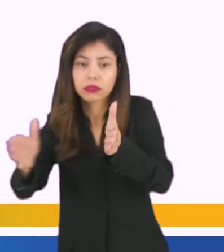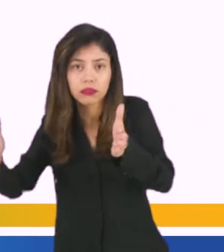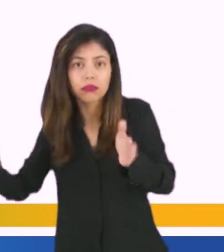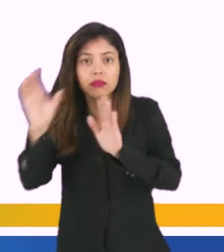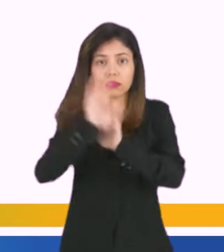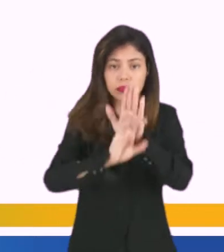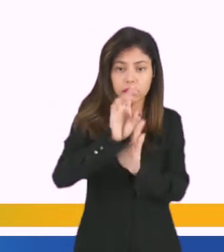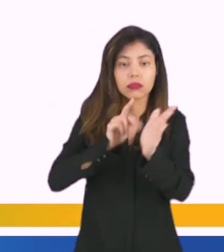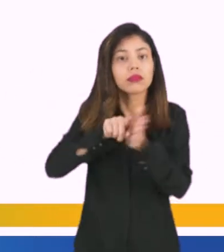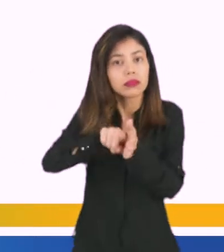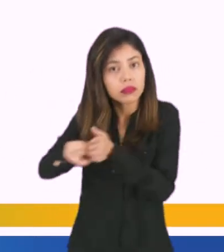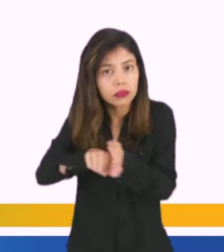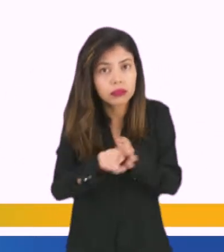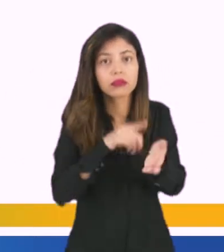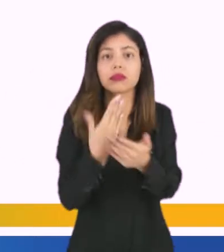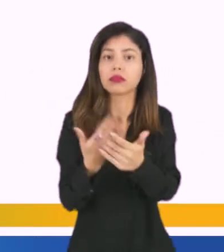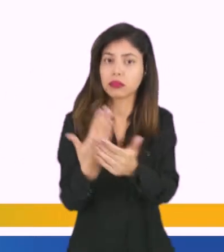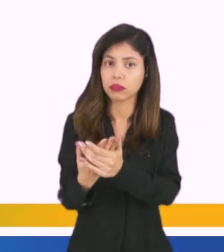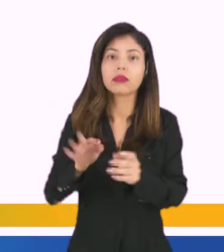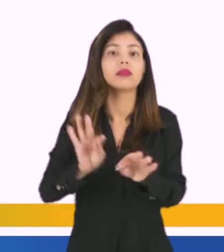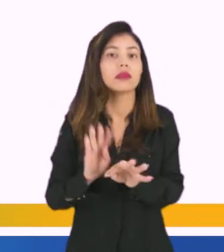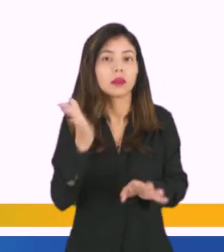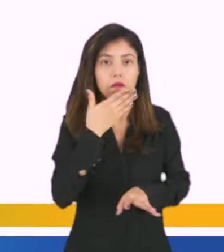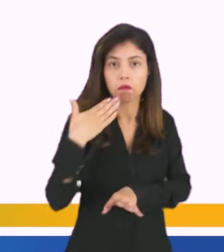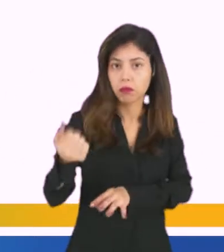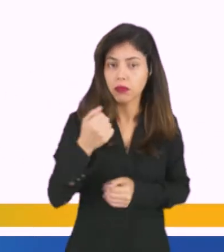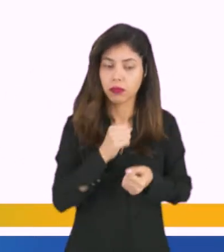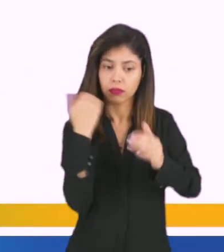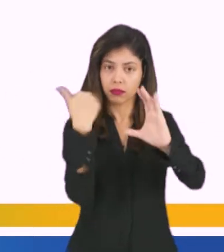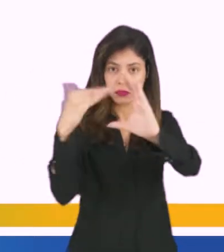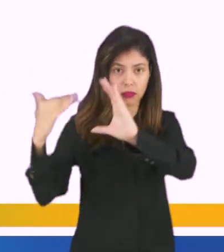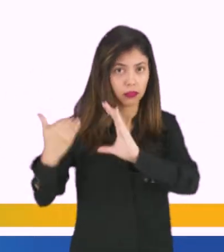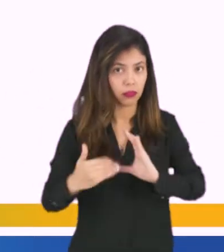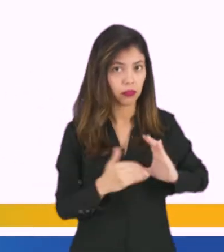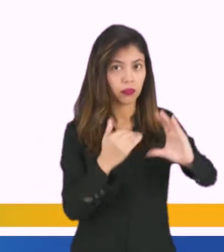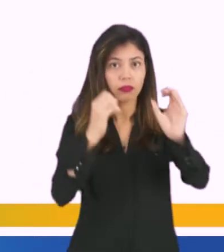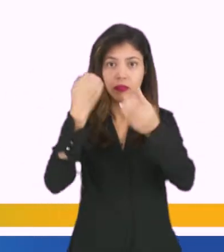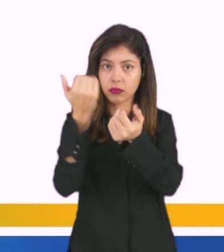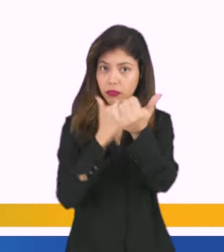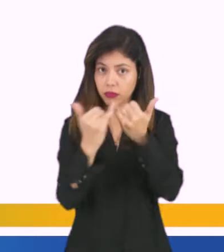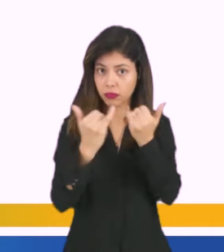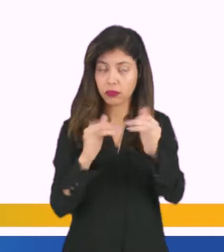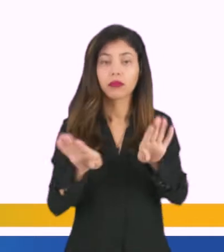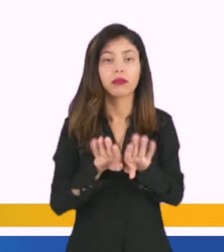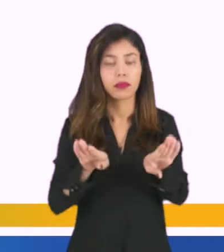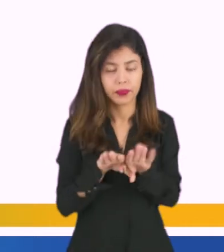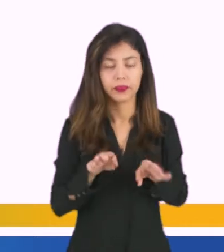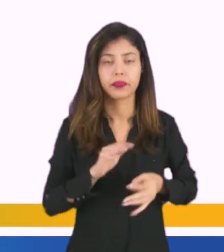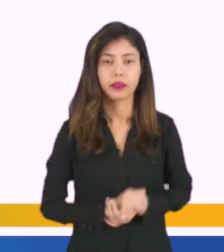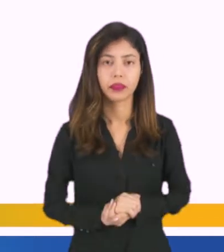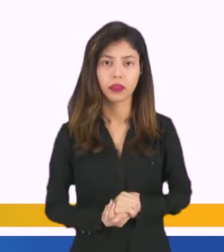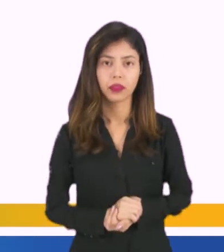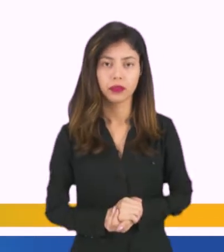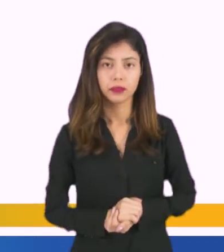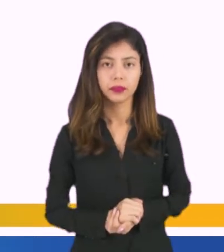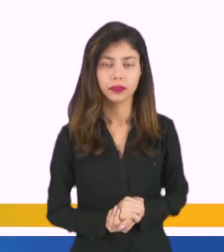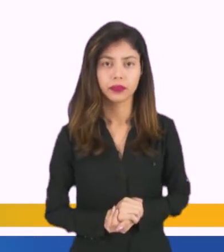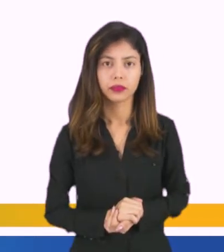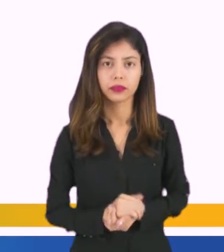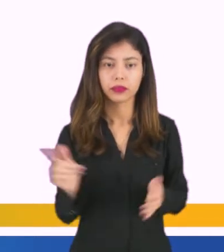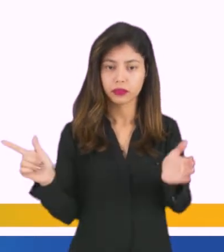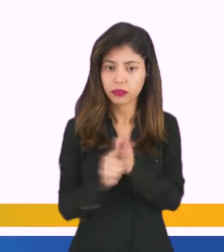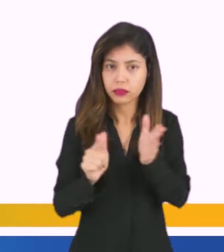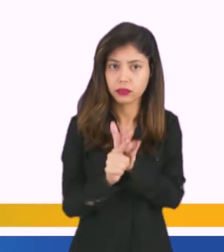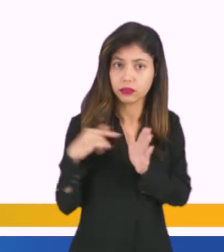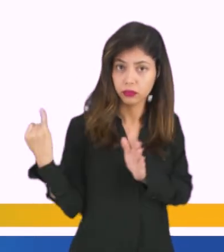as pesquisas, os estudos, eles são aprimorados e são divulgados, ou seja, é como se ele fosse o papel